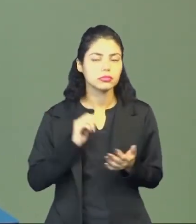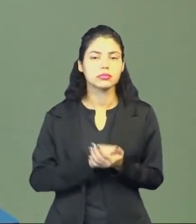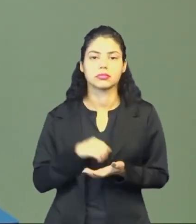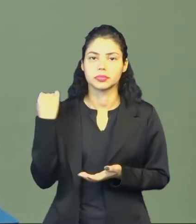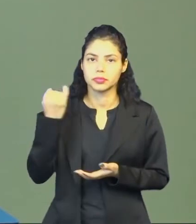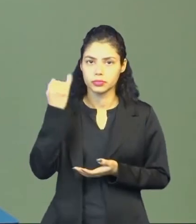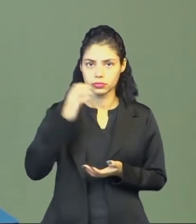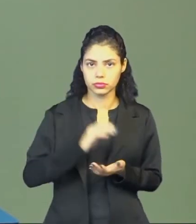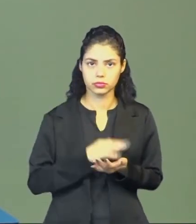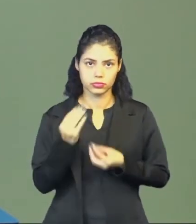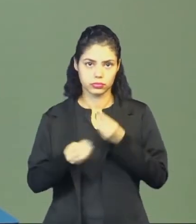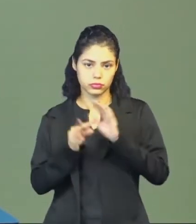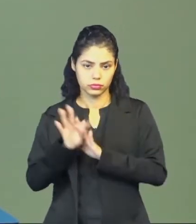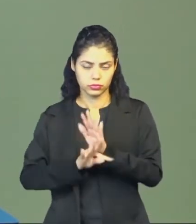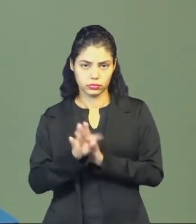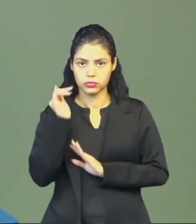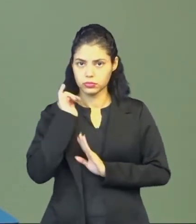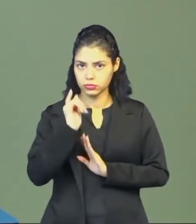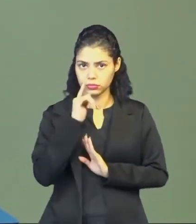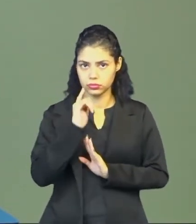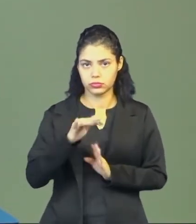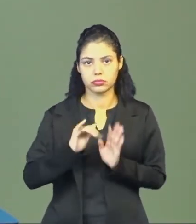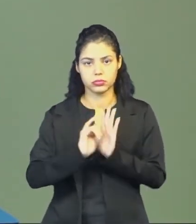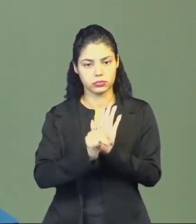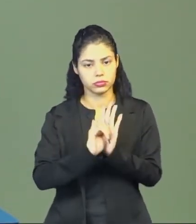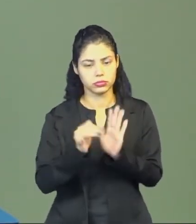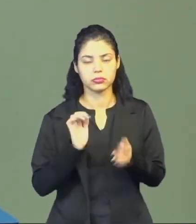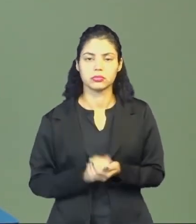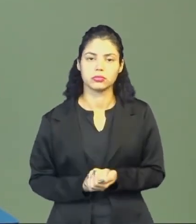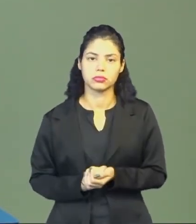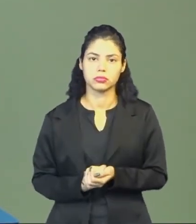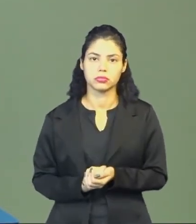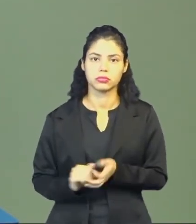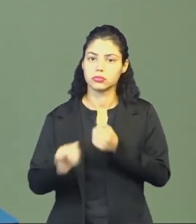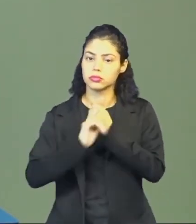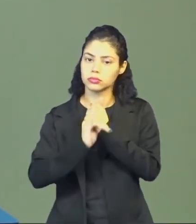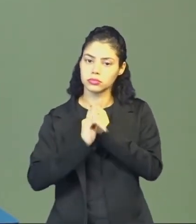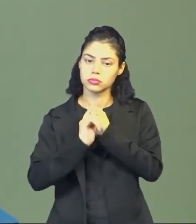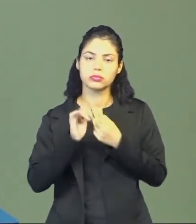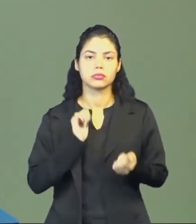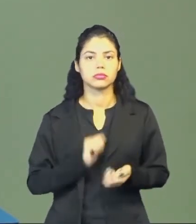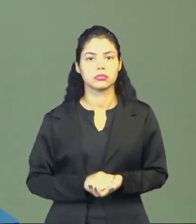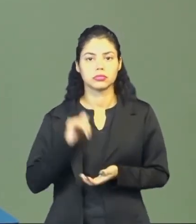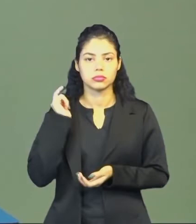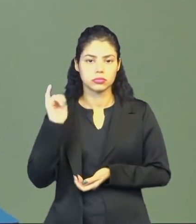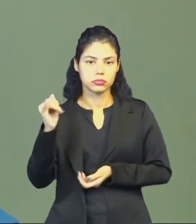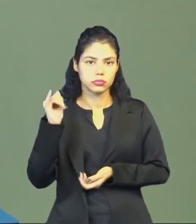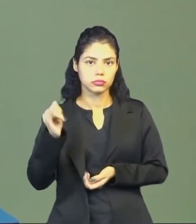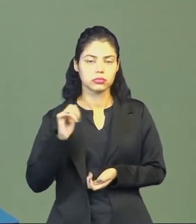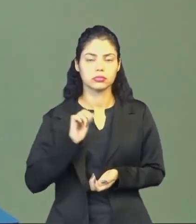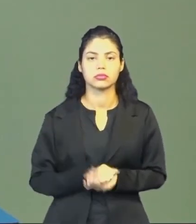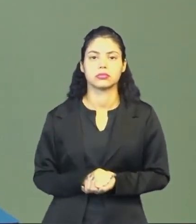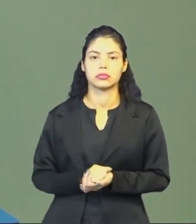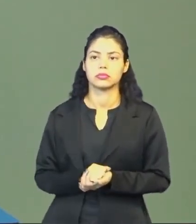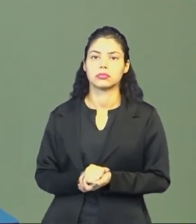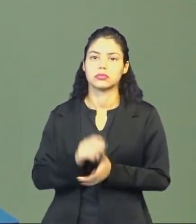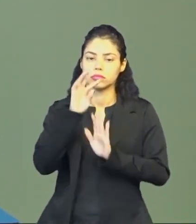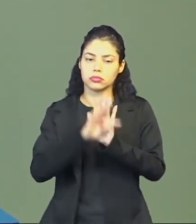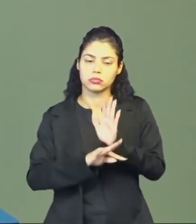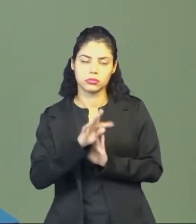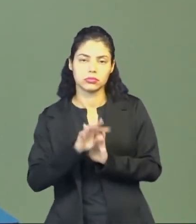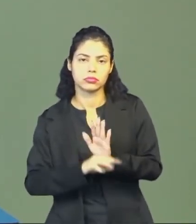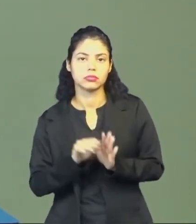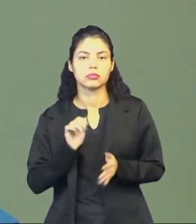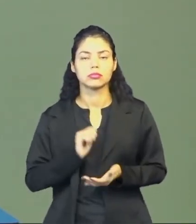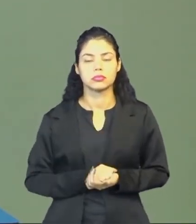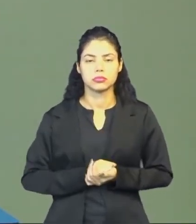tão importantes como o texto da fábula que eu contei para vocês. Tem a crônica, tem um conto, que são textos narrativos, tá?